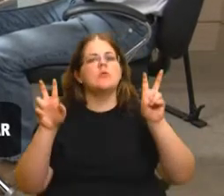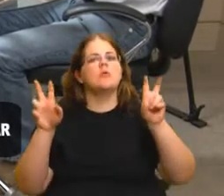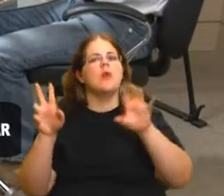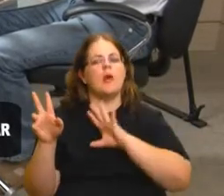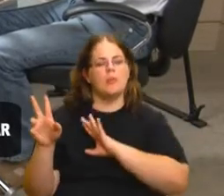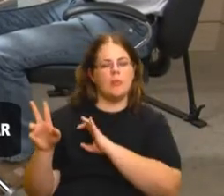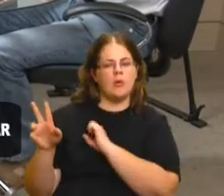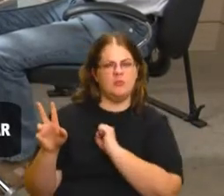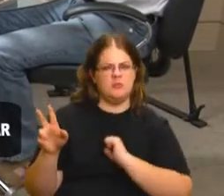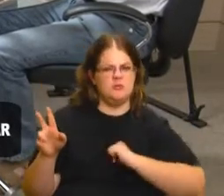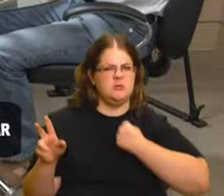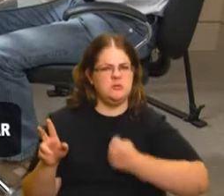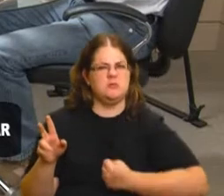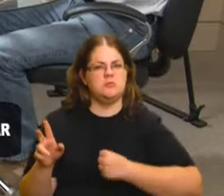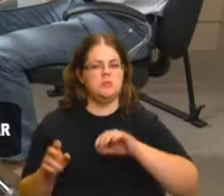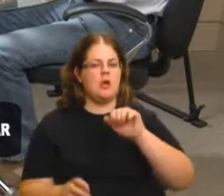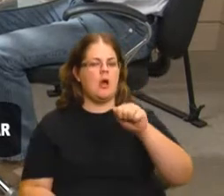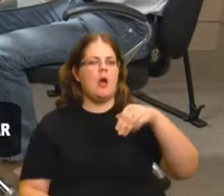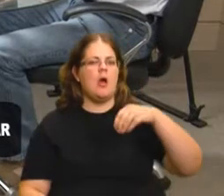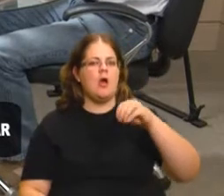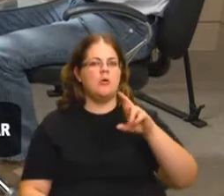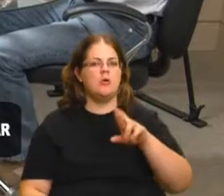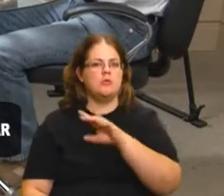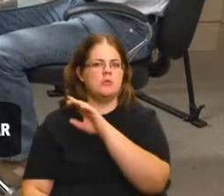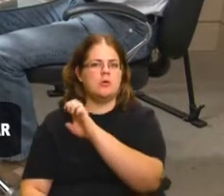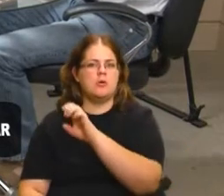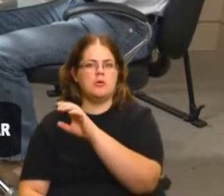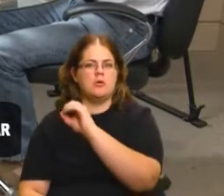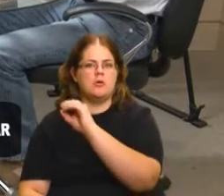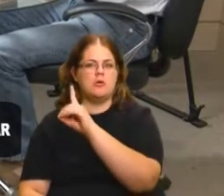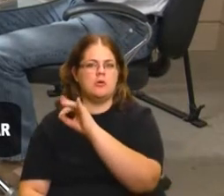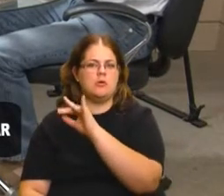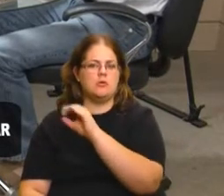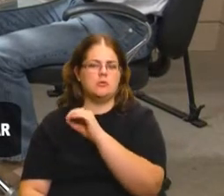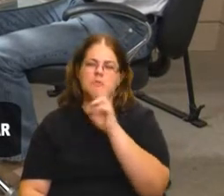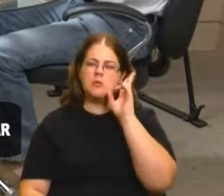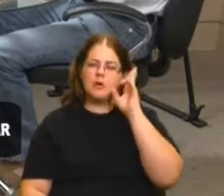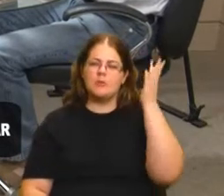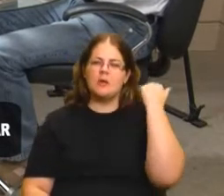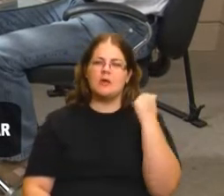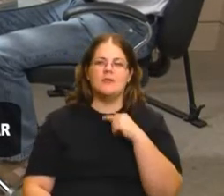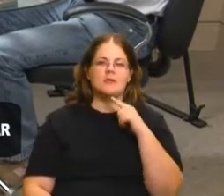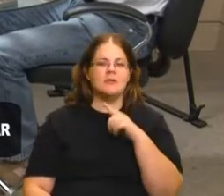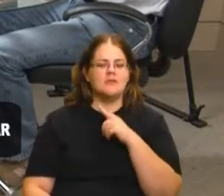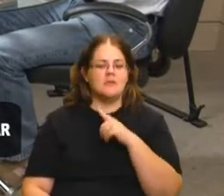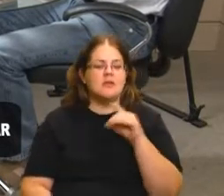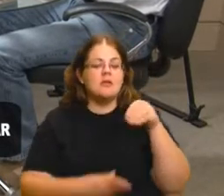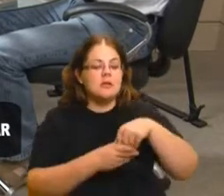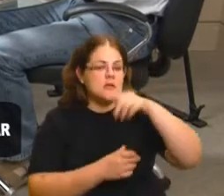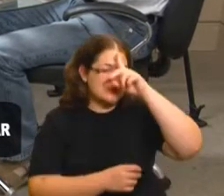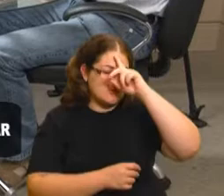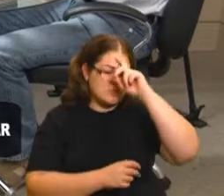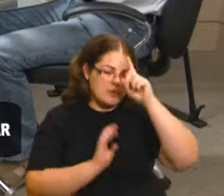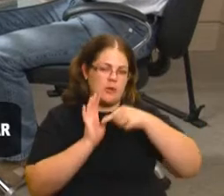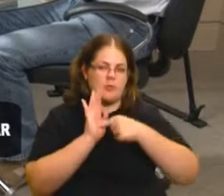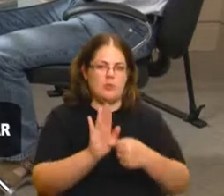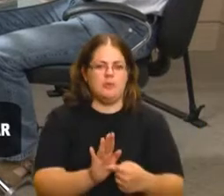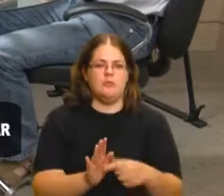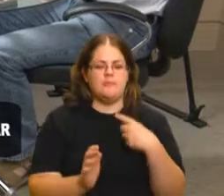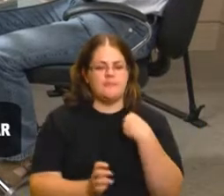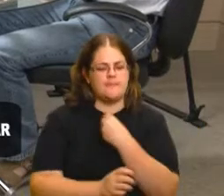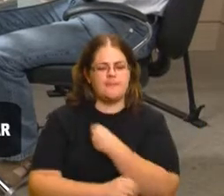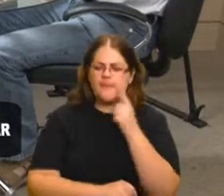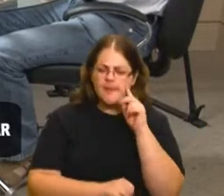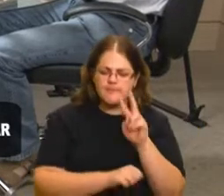cena, né, dentro de um hospital, em que o médico atendia as determinações, as normativas